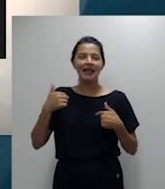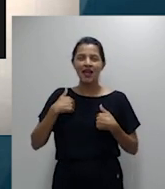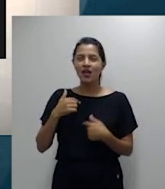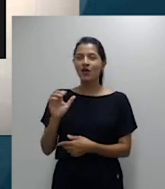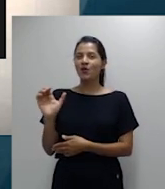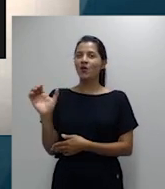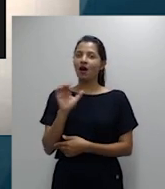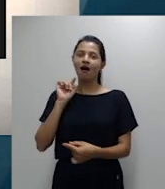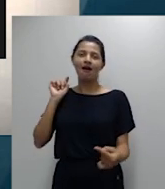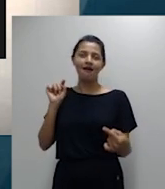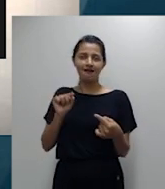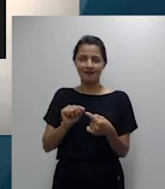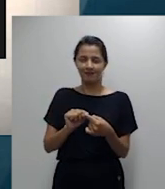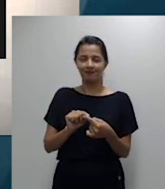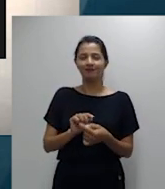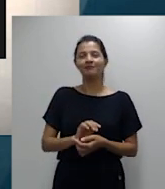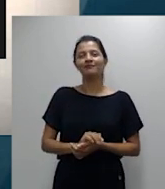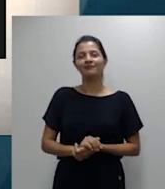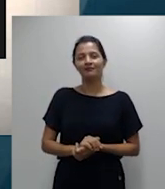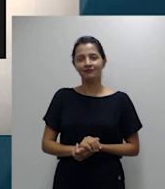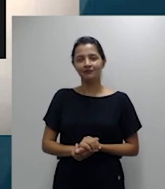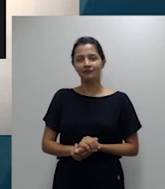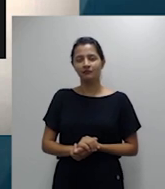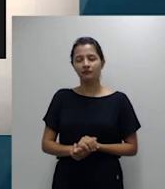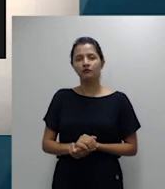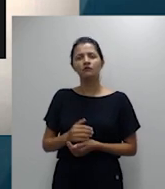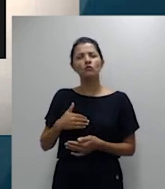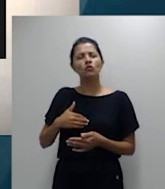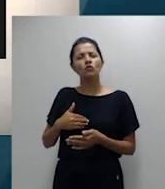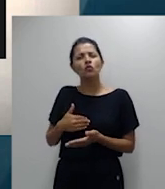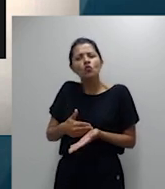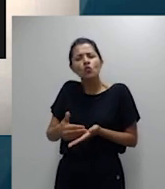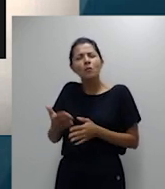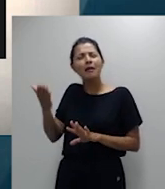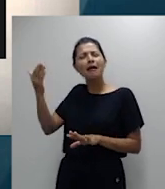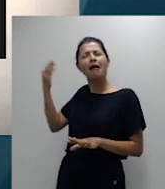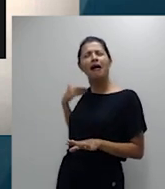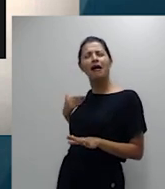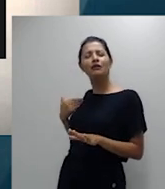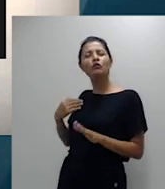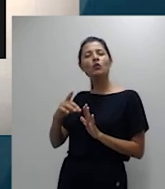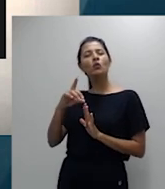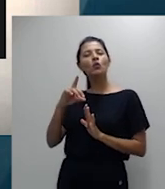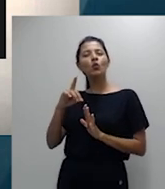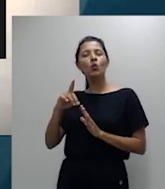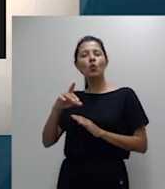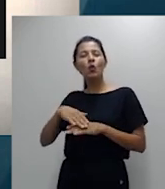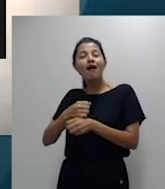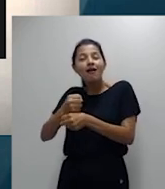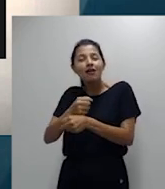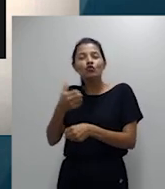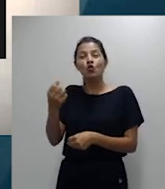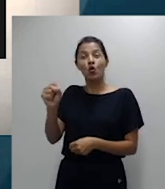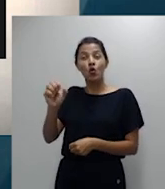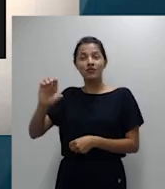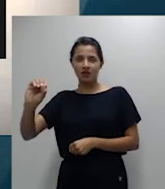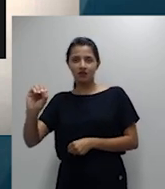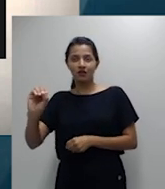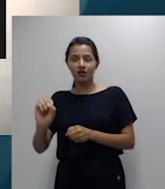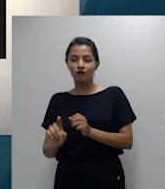muito objetivo desde a década de 80 Quando foi lançado o primeiro satélite